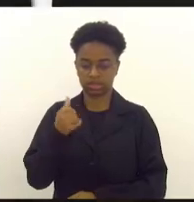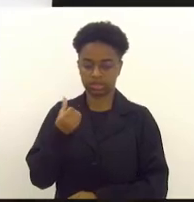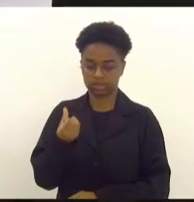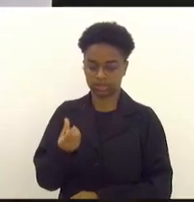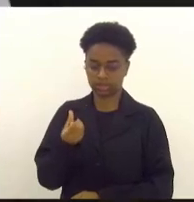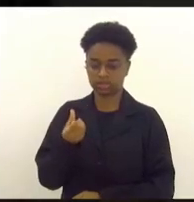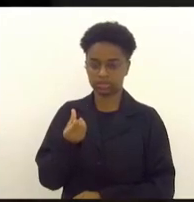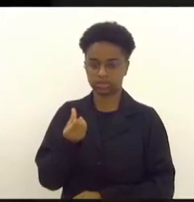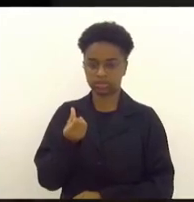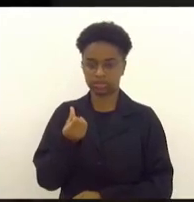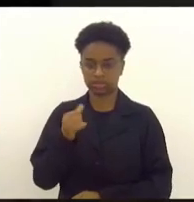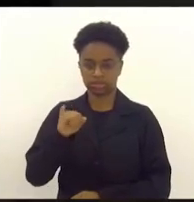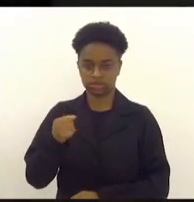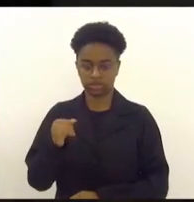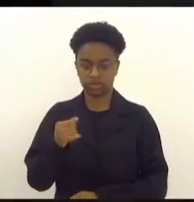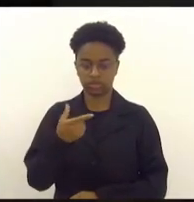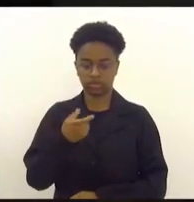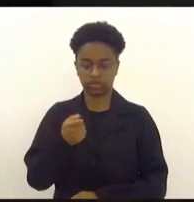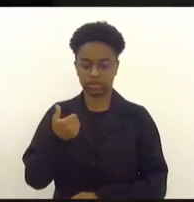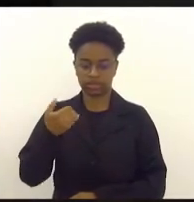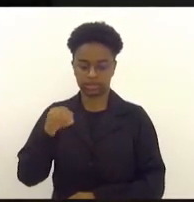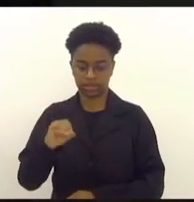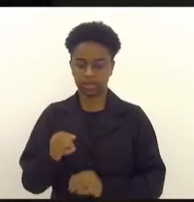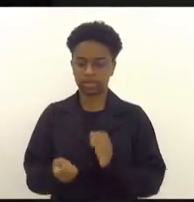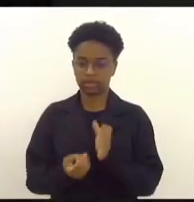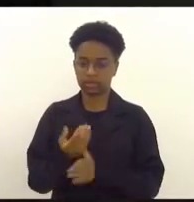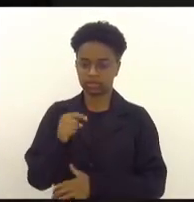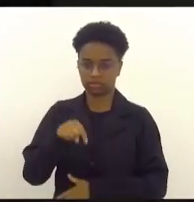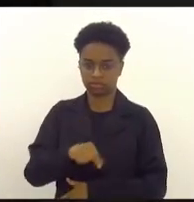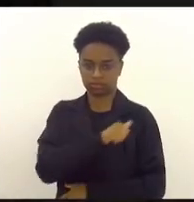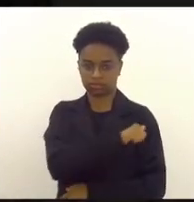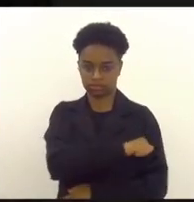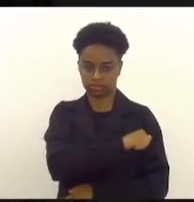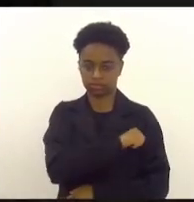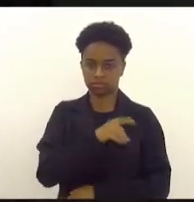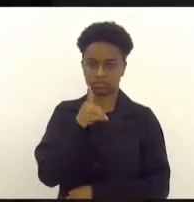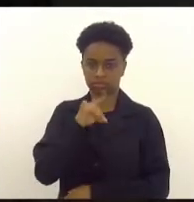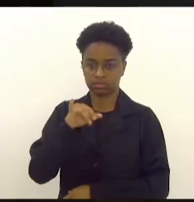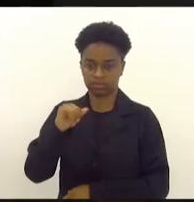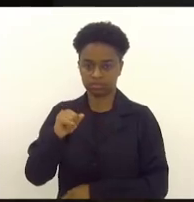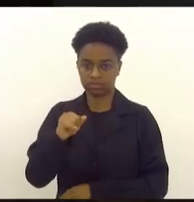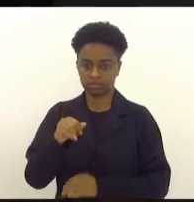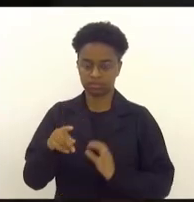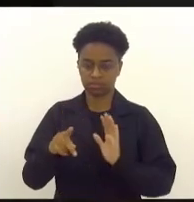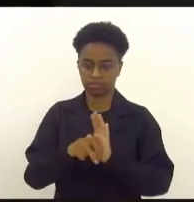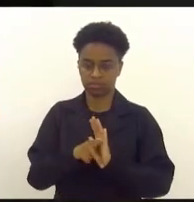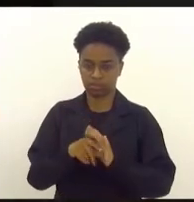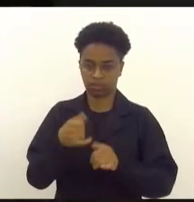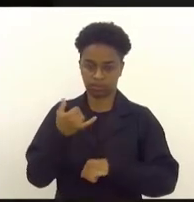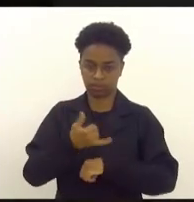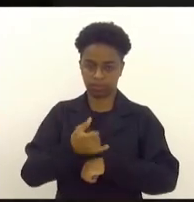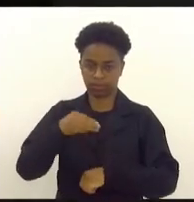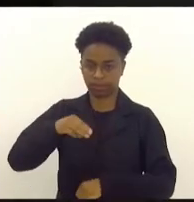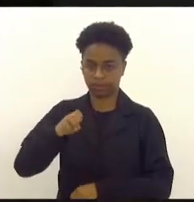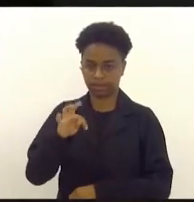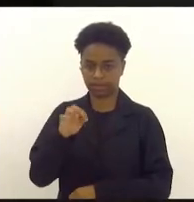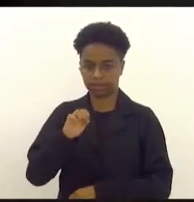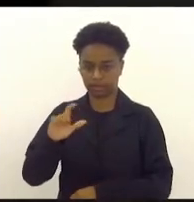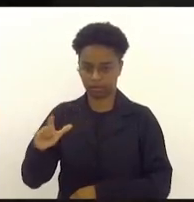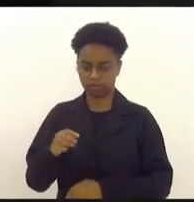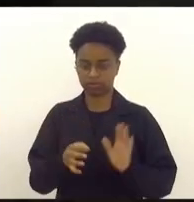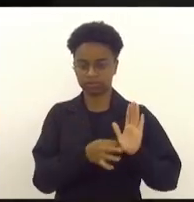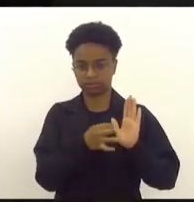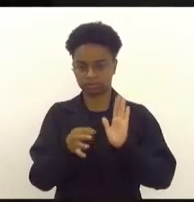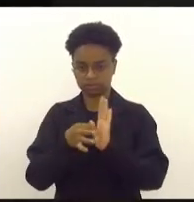2010 instituindo no âmbito do Estado do Rio de Janeiro o dia do Metal pareceres das comissões